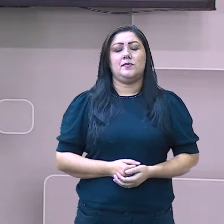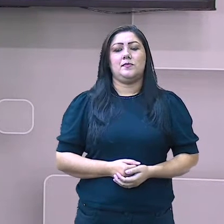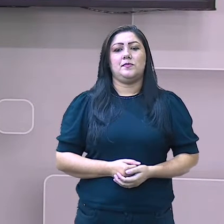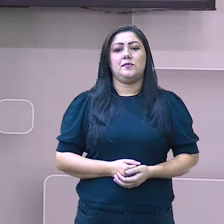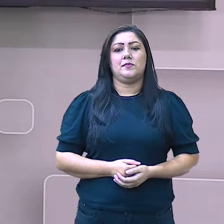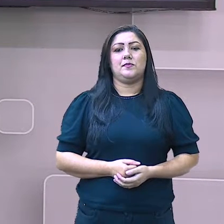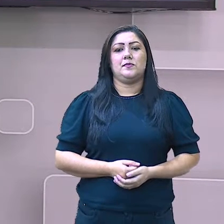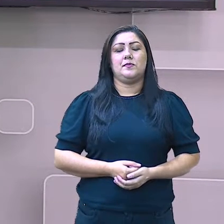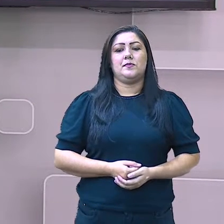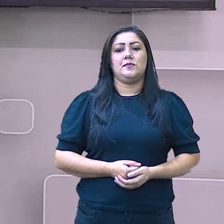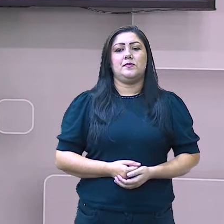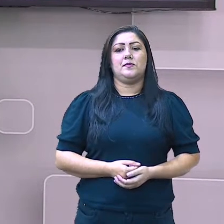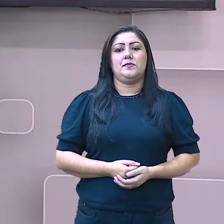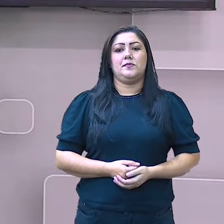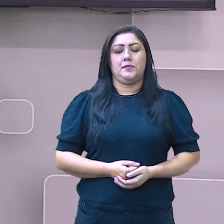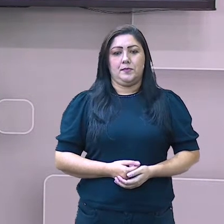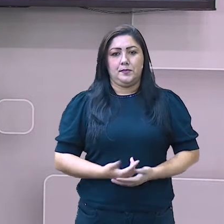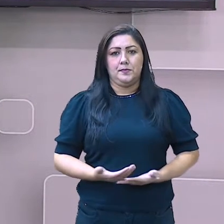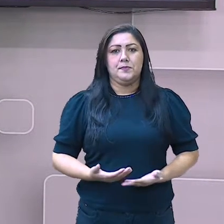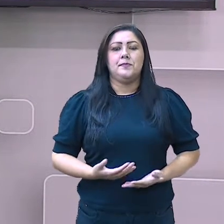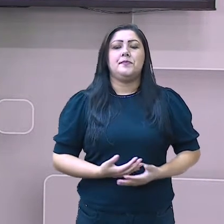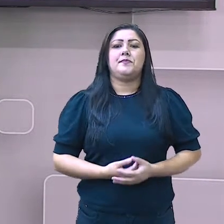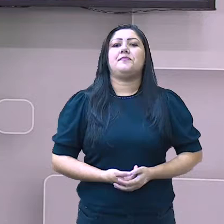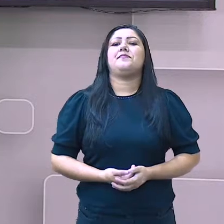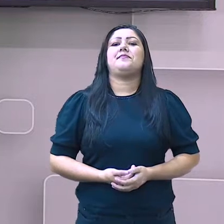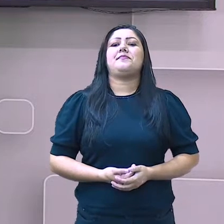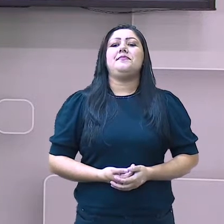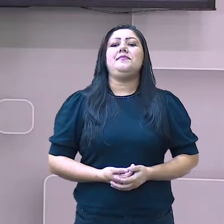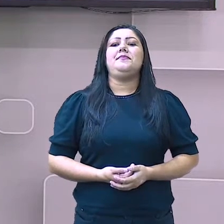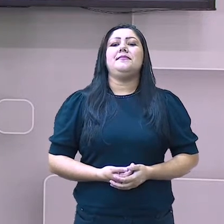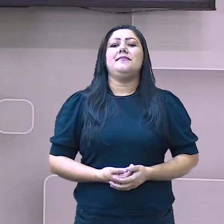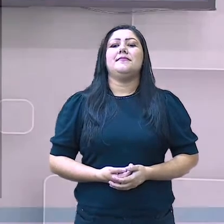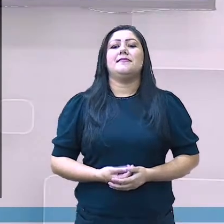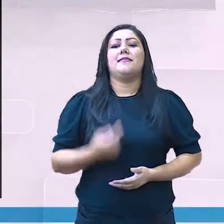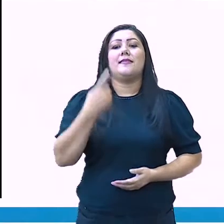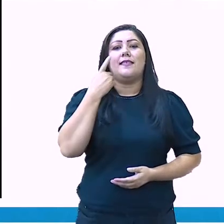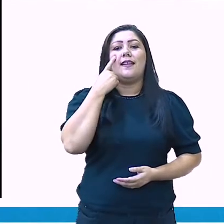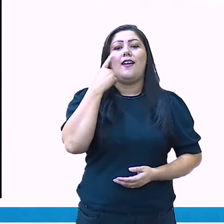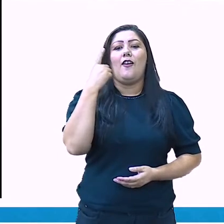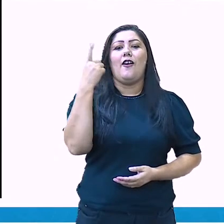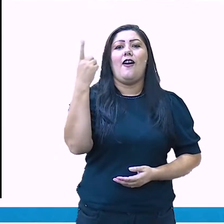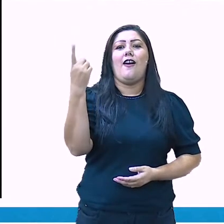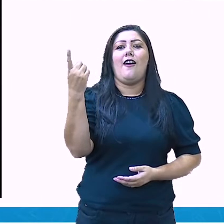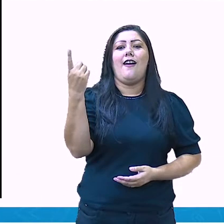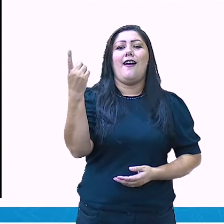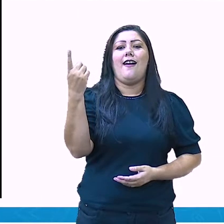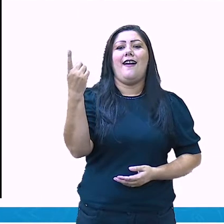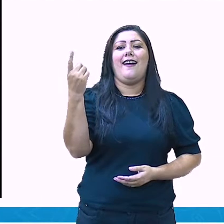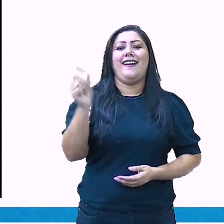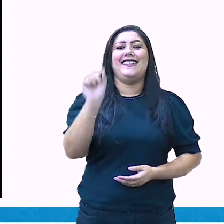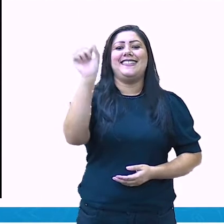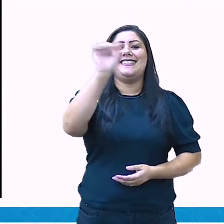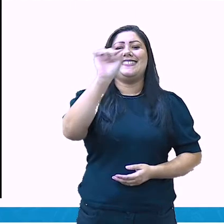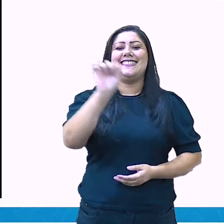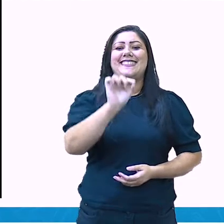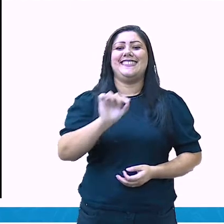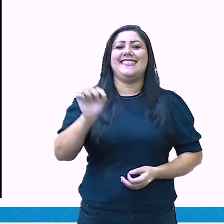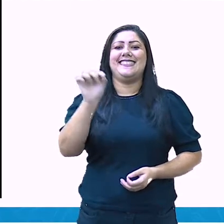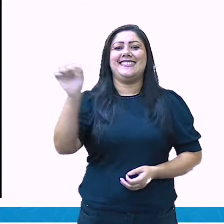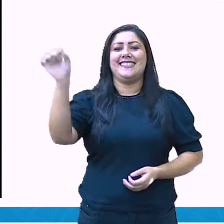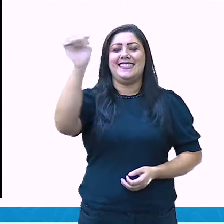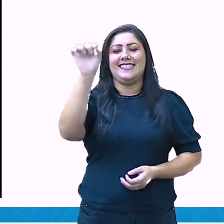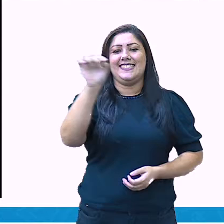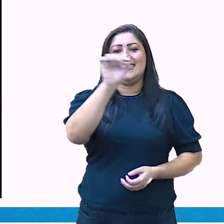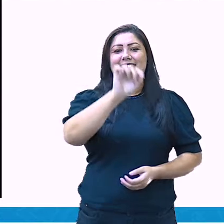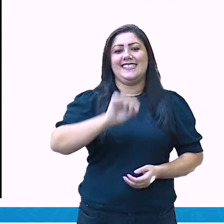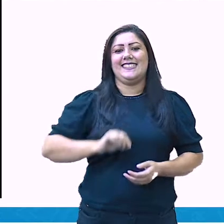Espera aí que eu já volto aqui para vocês. Pronto. Quem sabe faz ao vivo, não é mesmo?